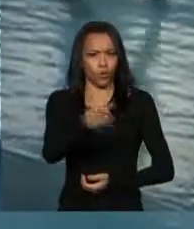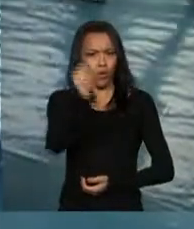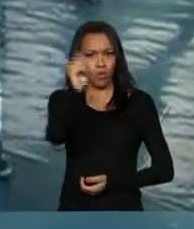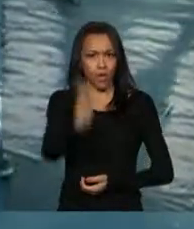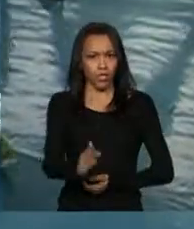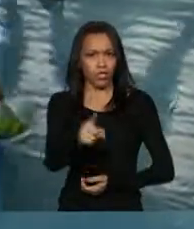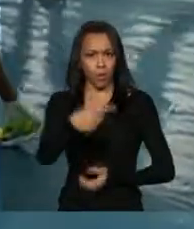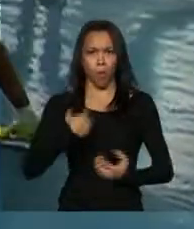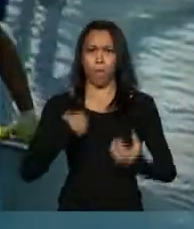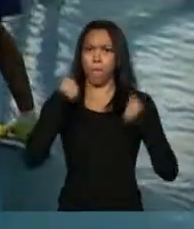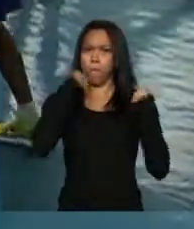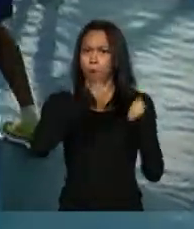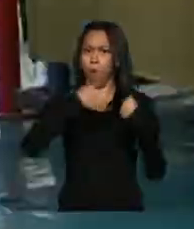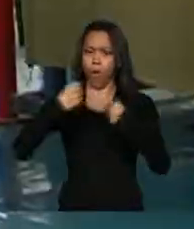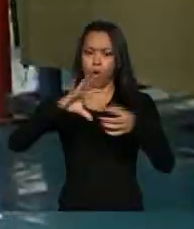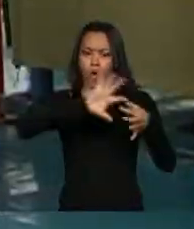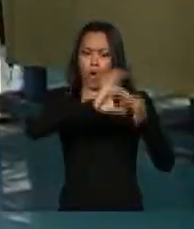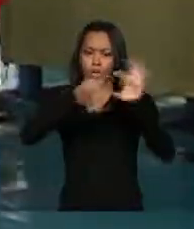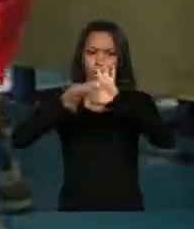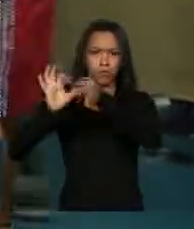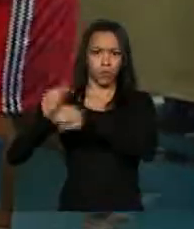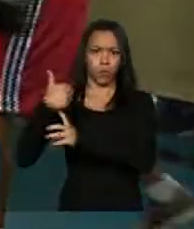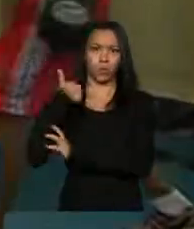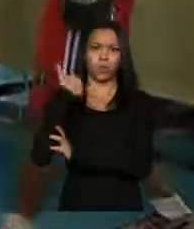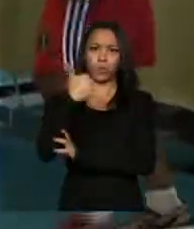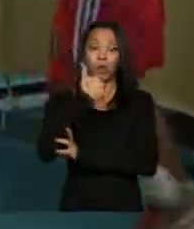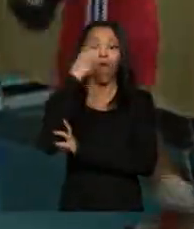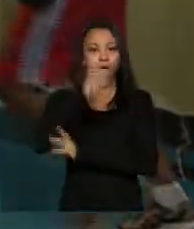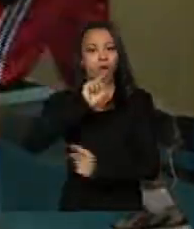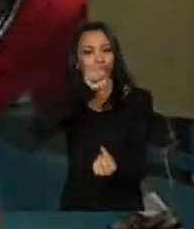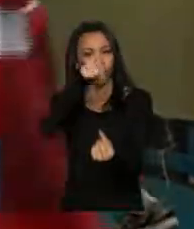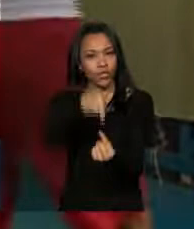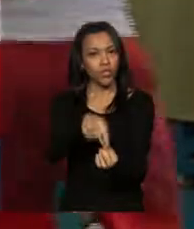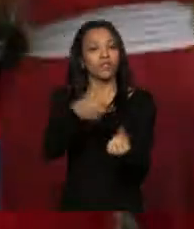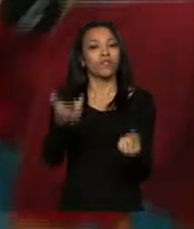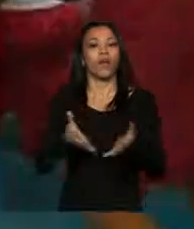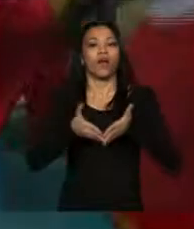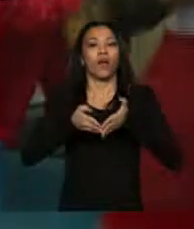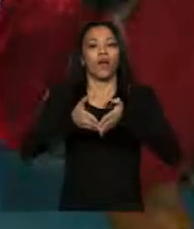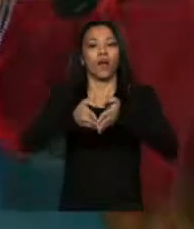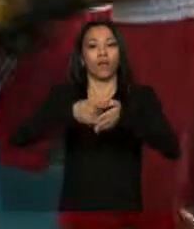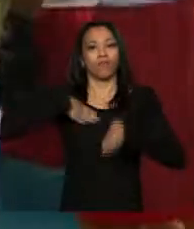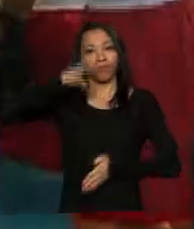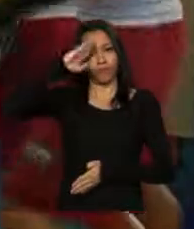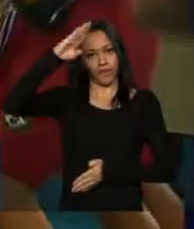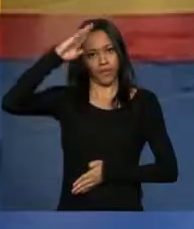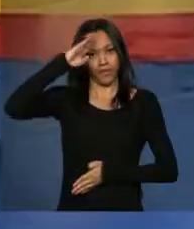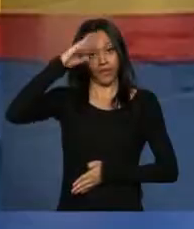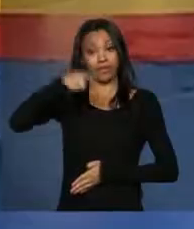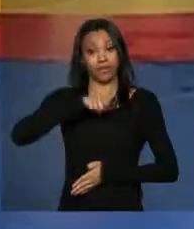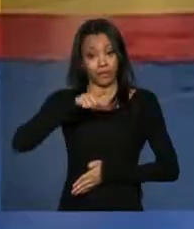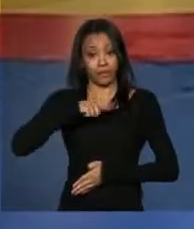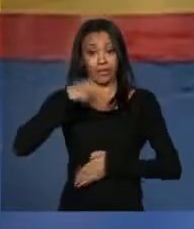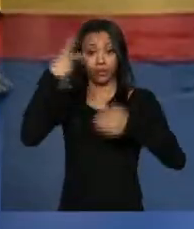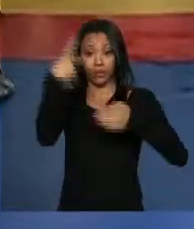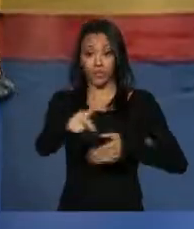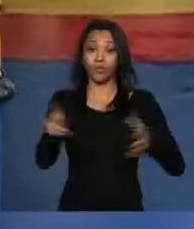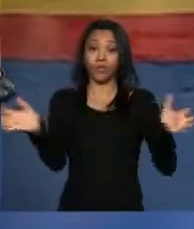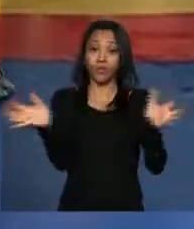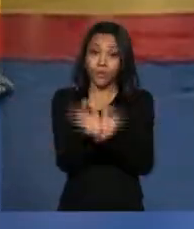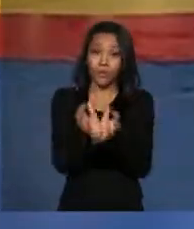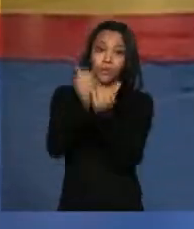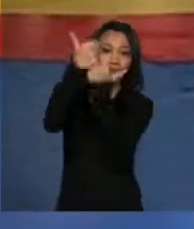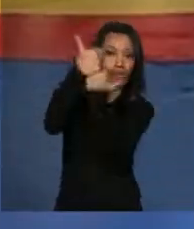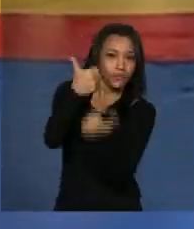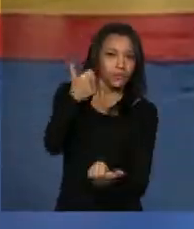uma potência olímpica. Essa é uma das missões da Marinha, que desde 2009 tem integrado atletas ao quadro militar